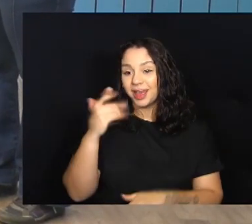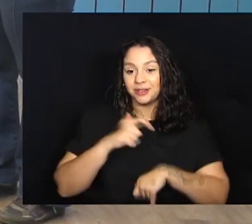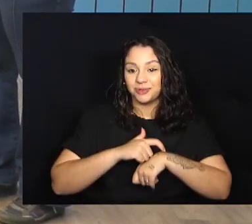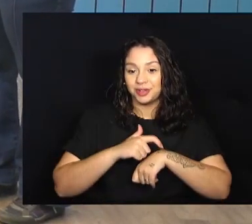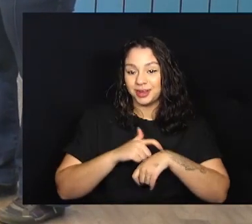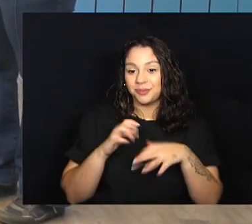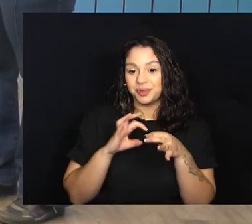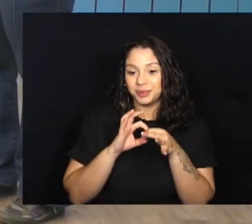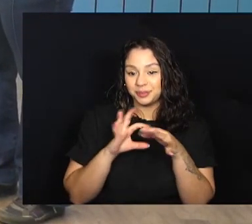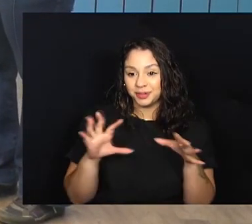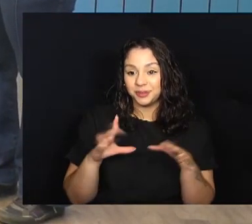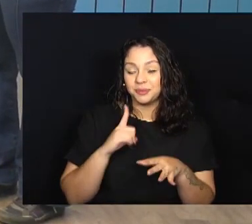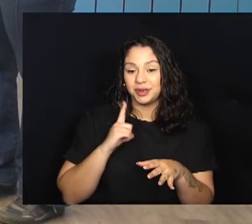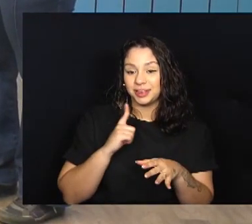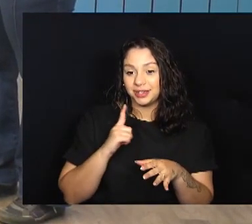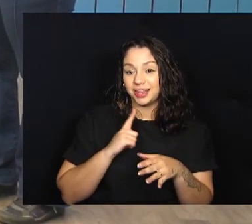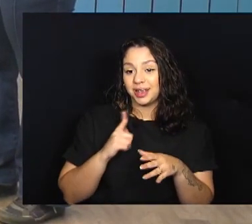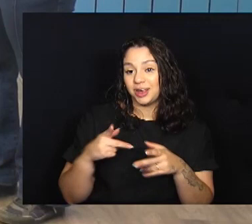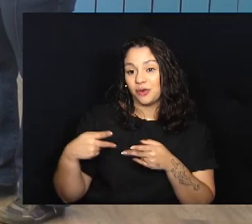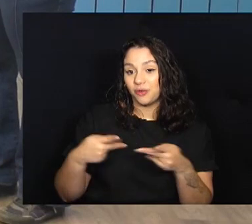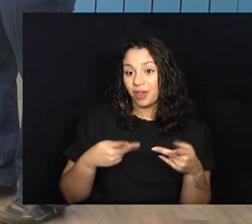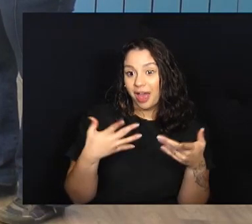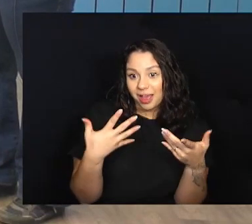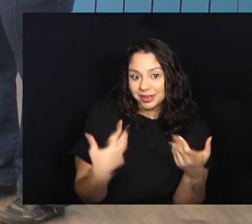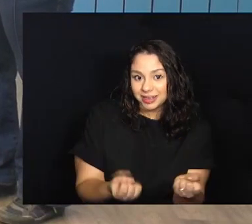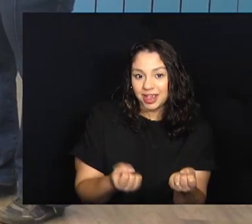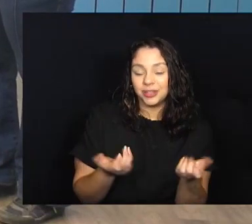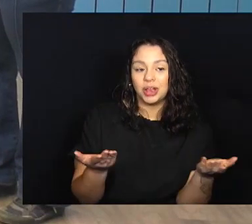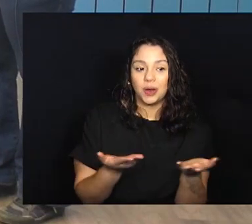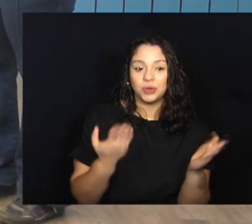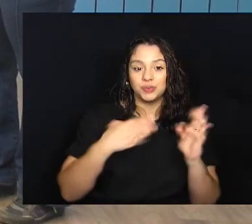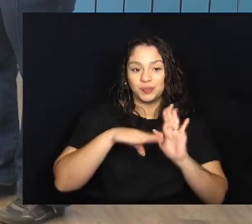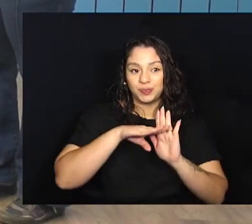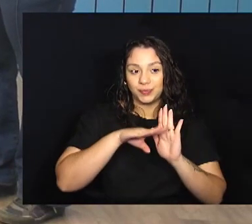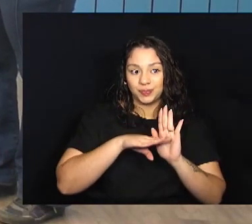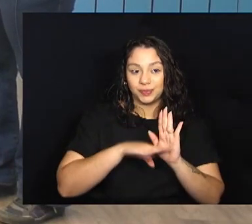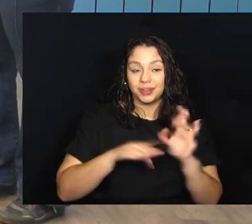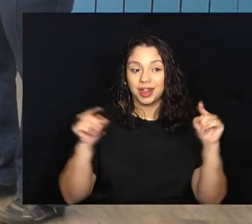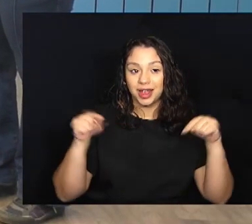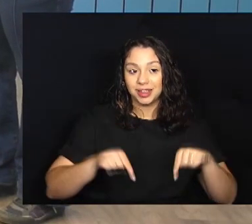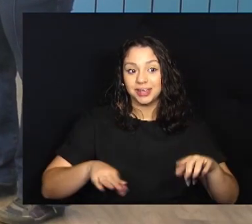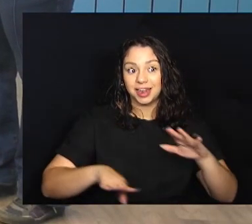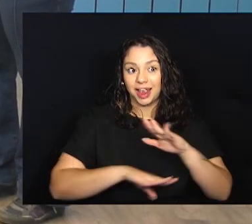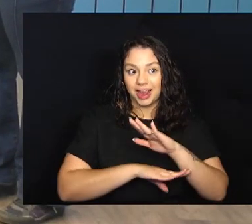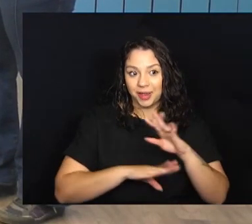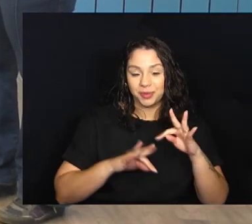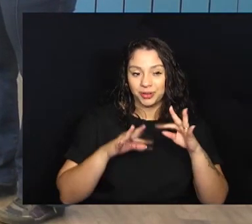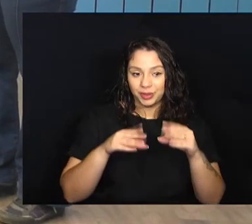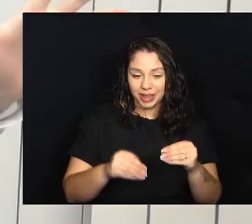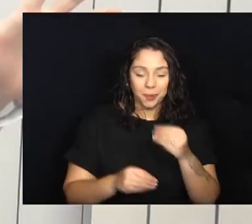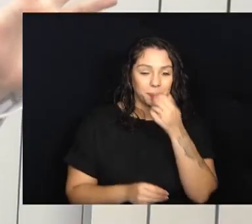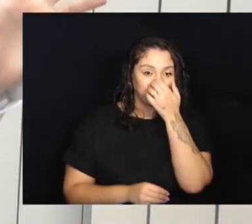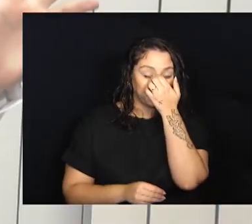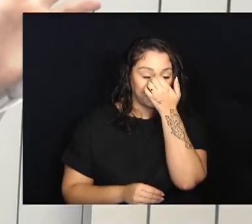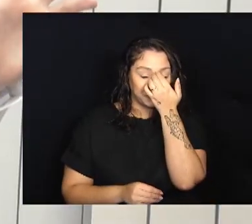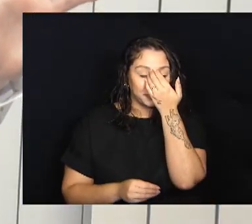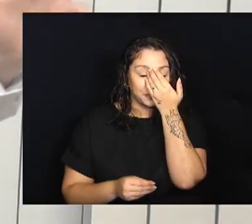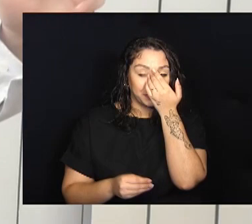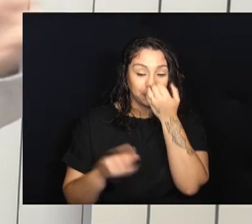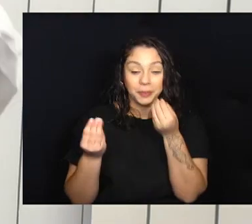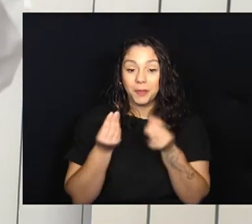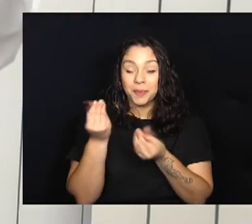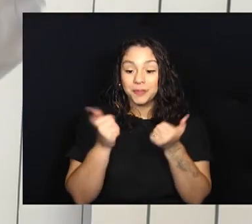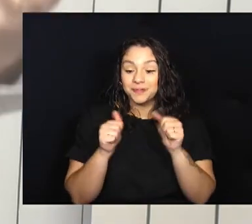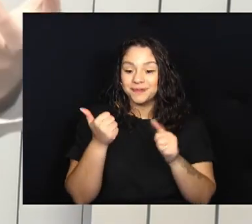tempo, por ter aceito o convite para participar do Em Pauta aqui dentro do Câmara Total. E que avaliação que você faz do trabalho